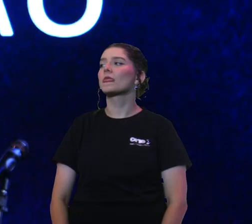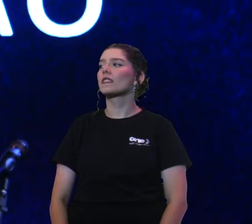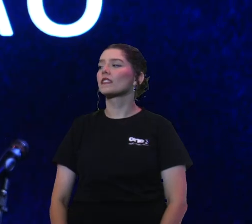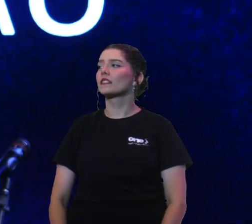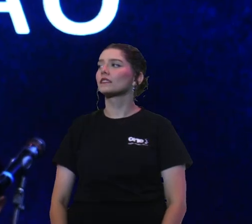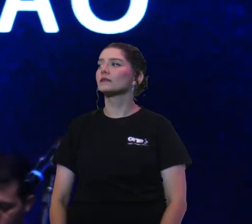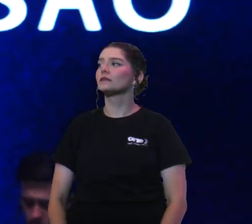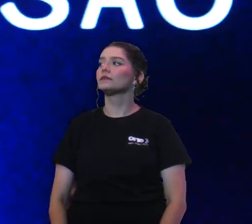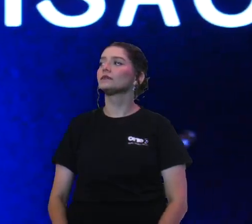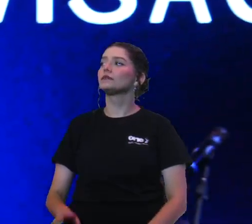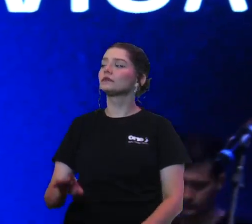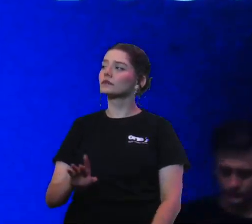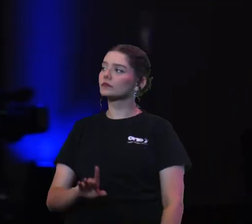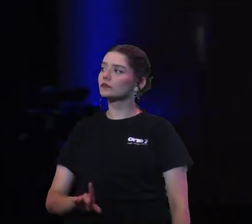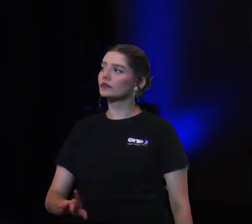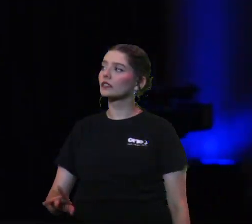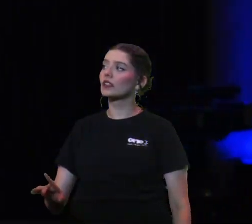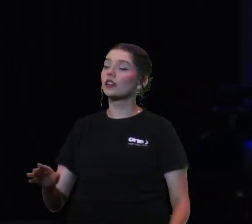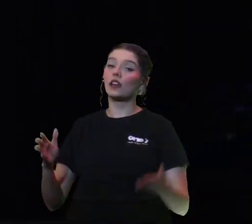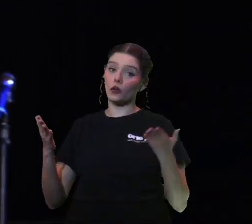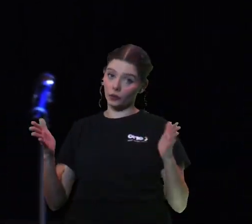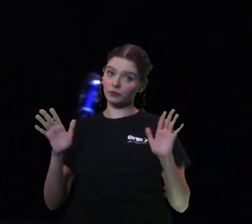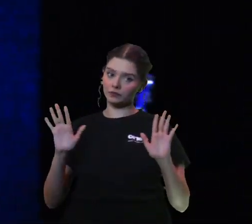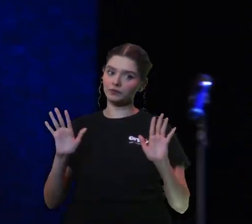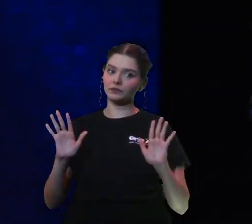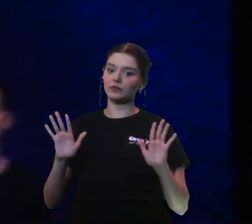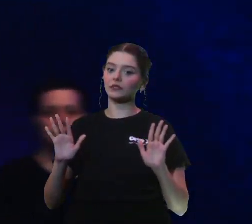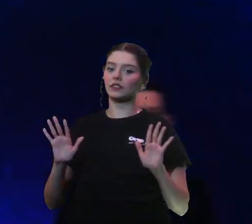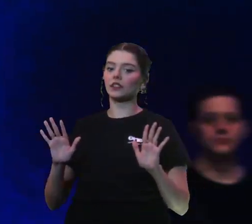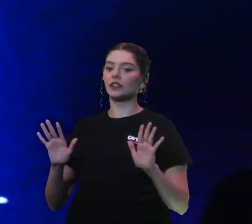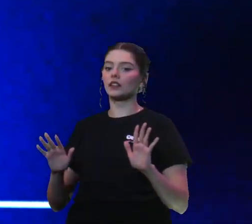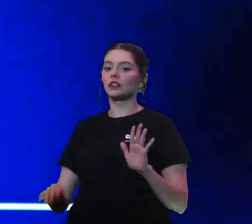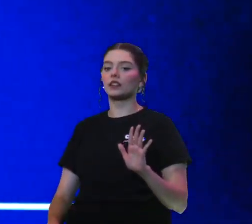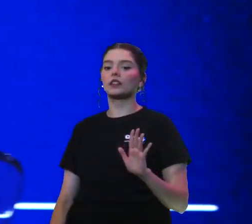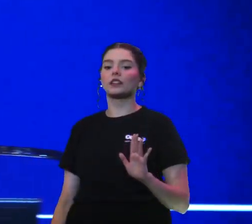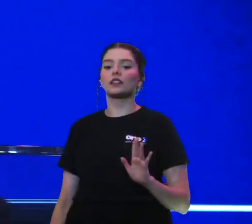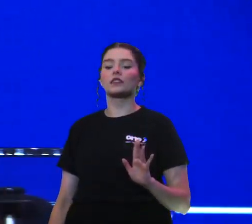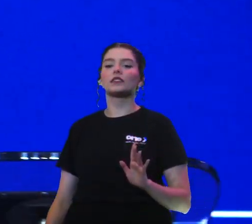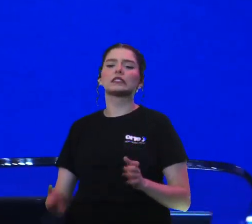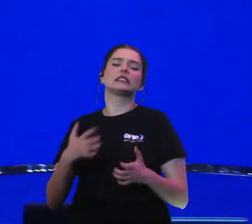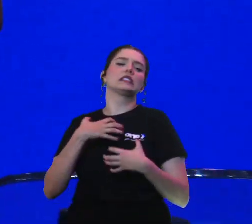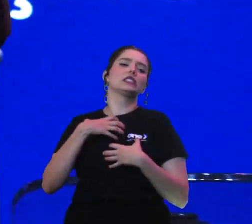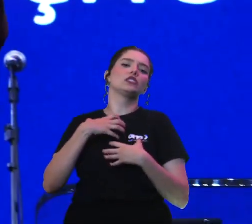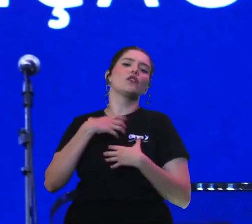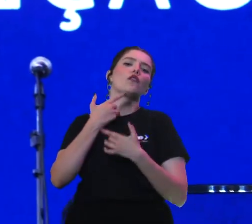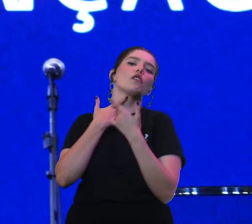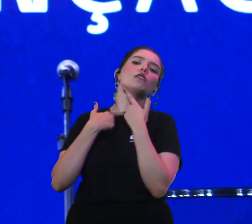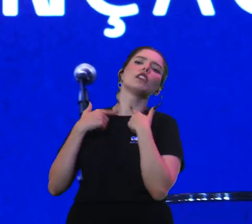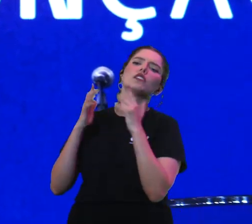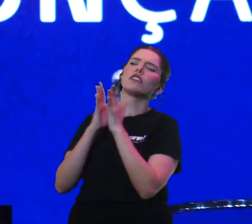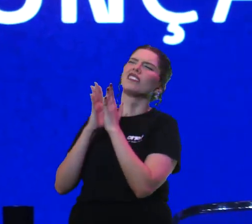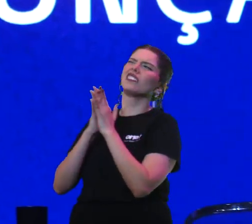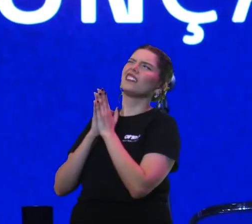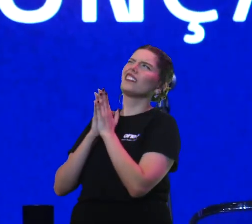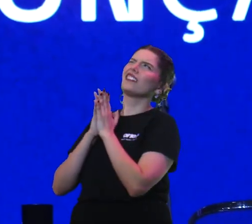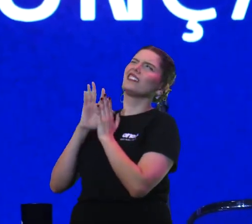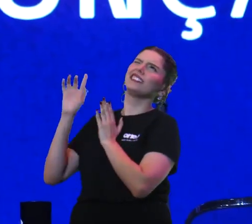outras. Mas é como se fosse assim. Você está num culto como esse, você sentiu vontade de orar por alguém. Mas será que é Deus falando